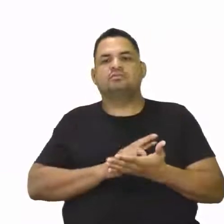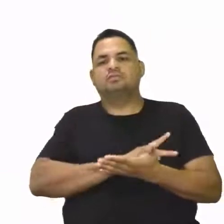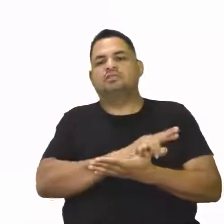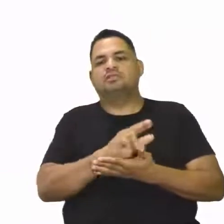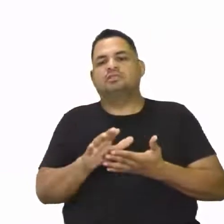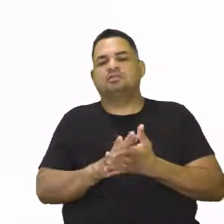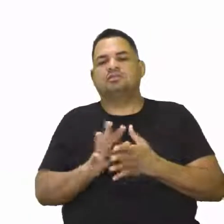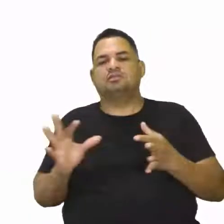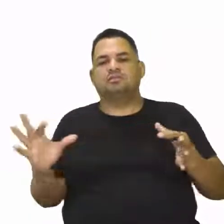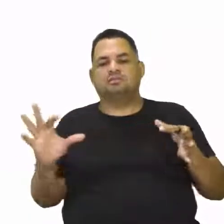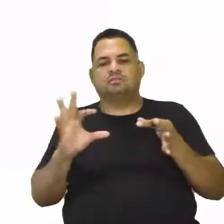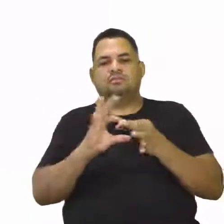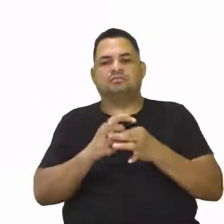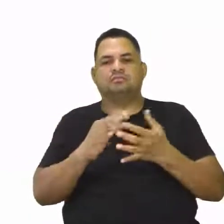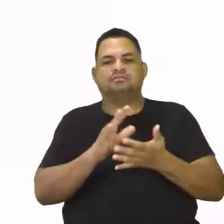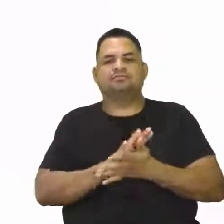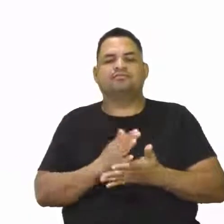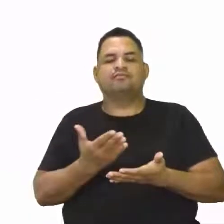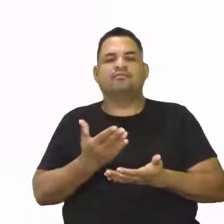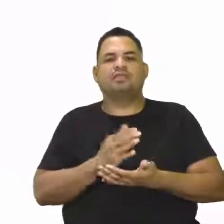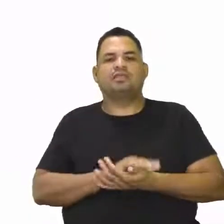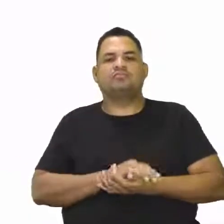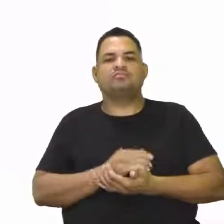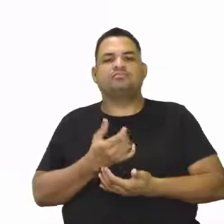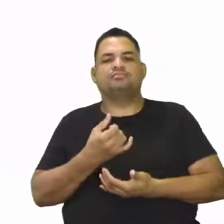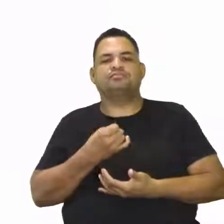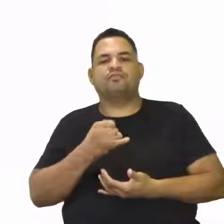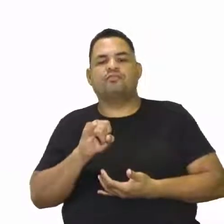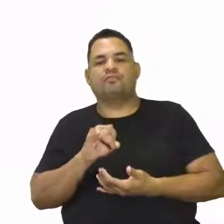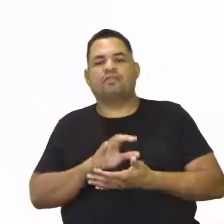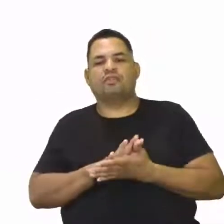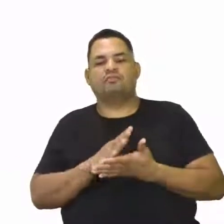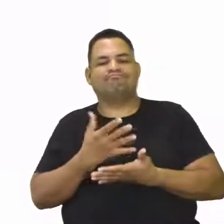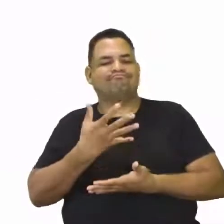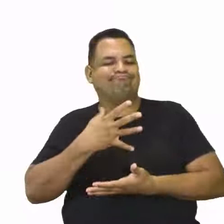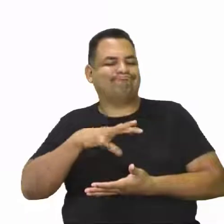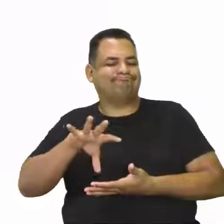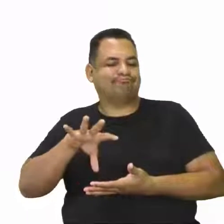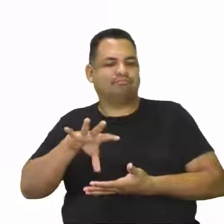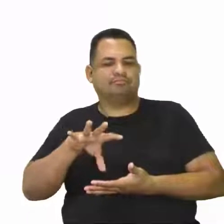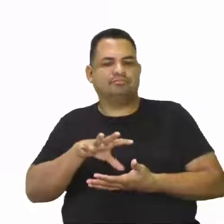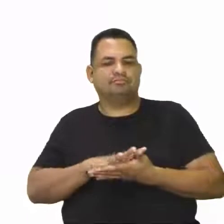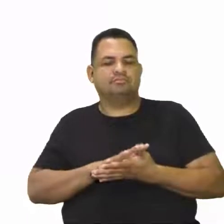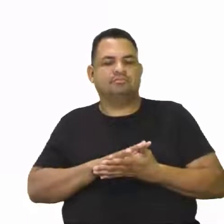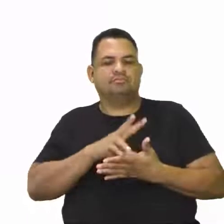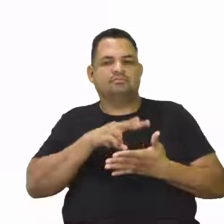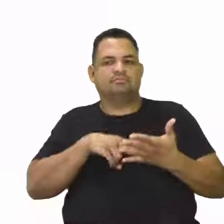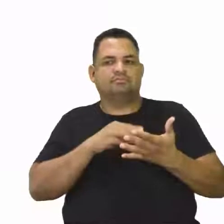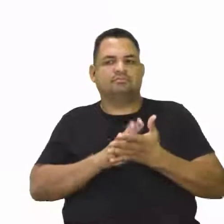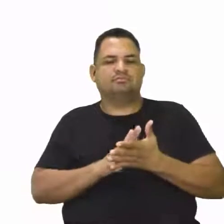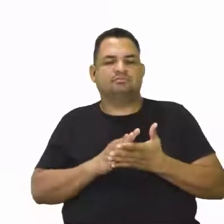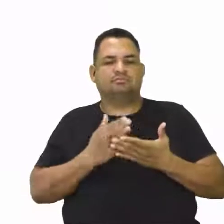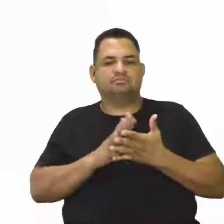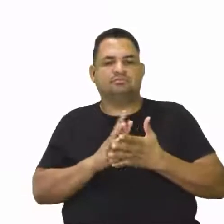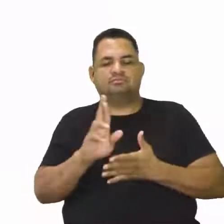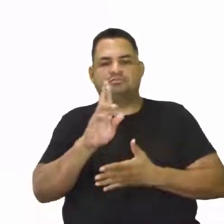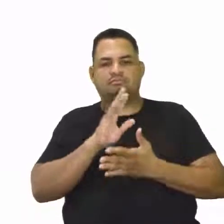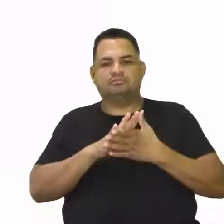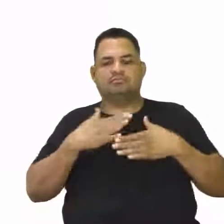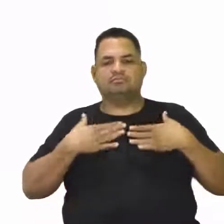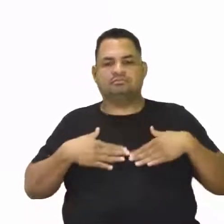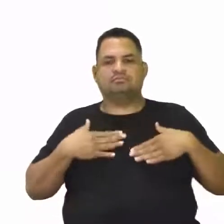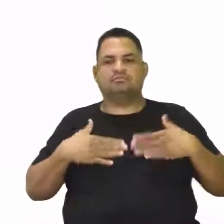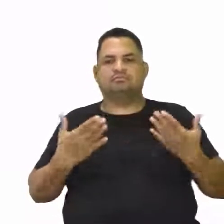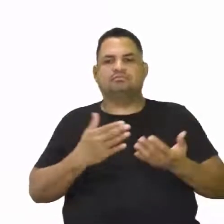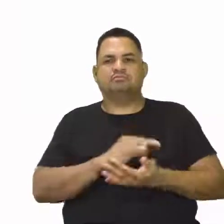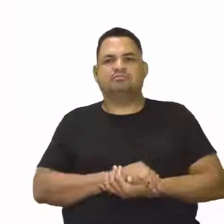não é? Não era nem... Se não quisesse ler o texto, você responderia tranquilamente com o seu conhecimento de mundo em relação à